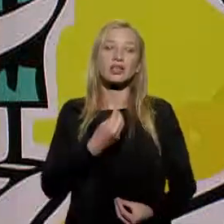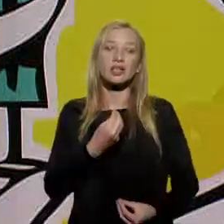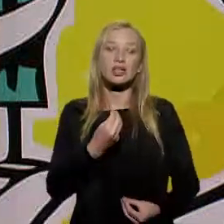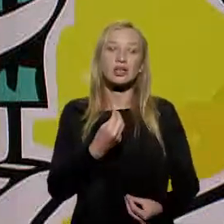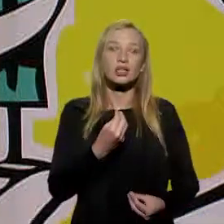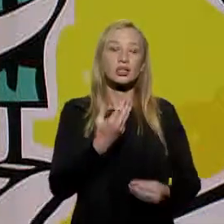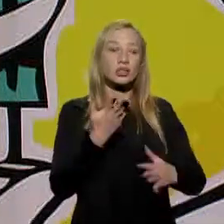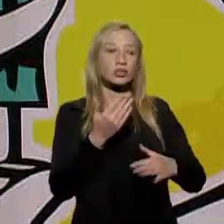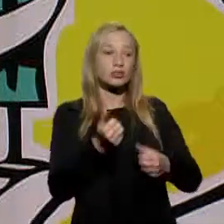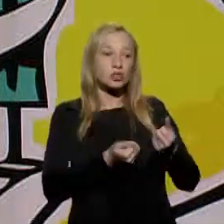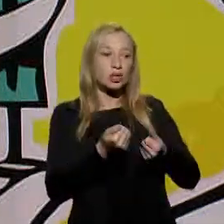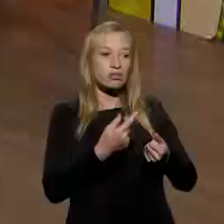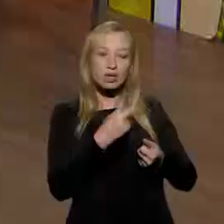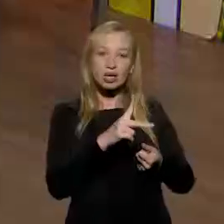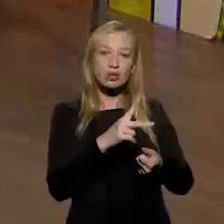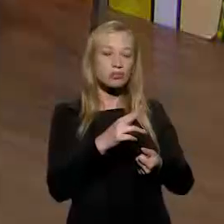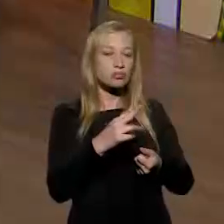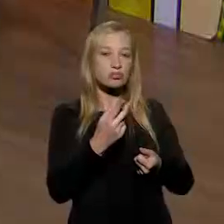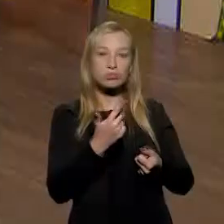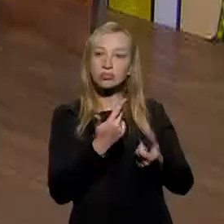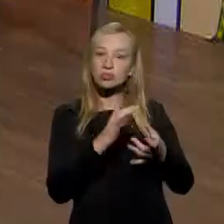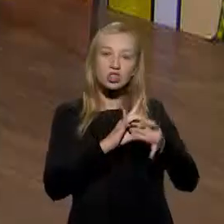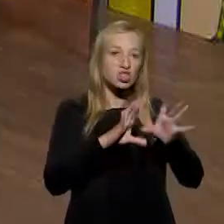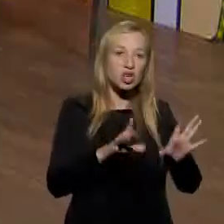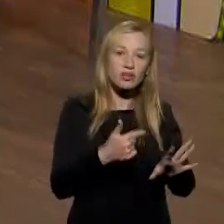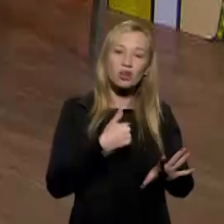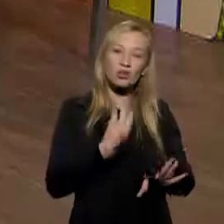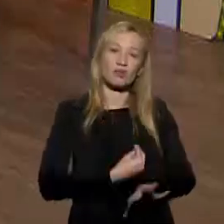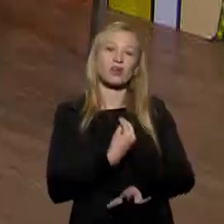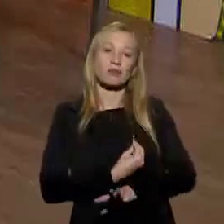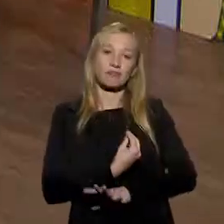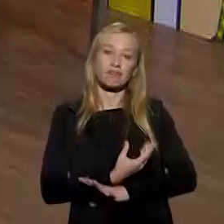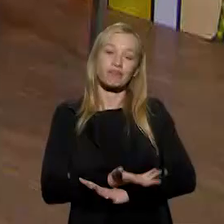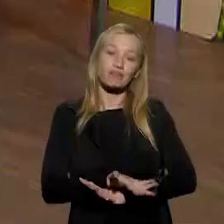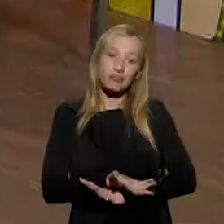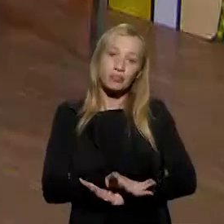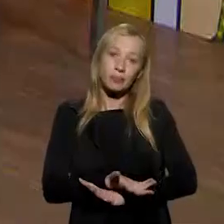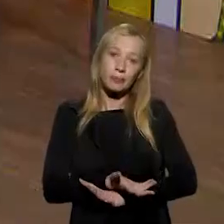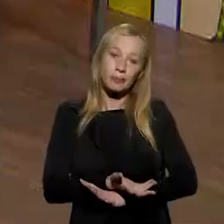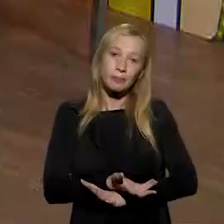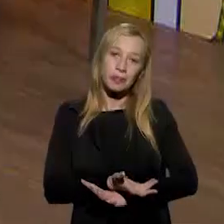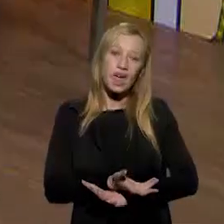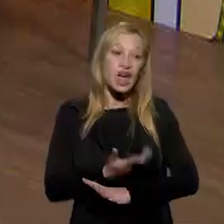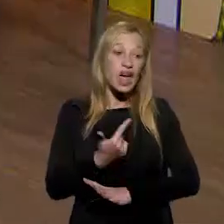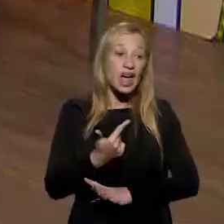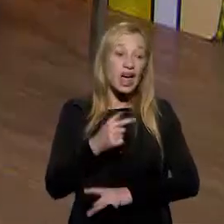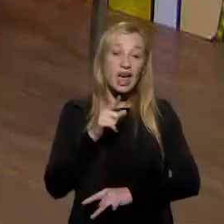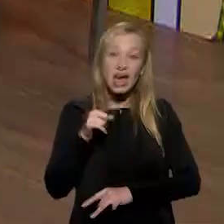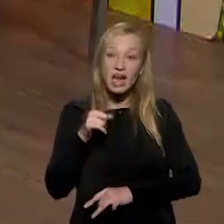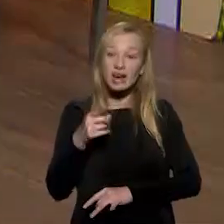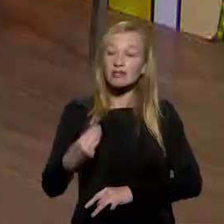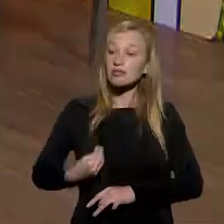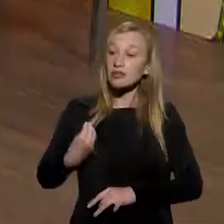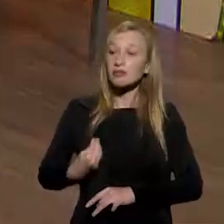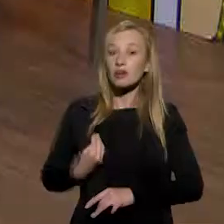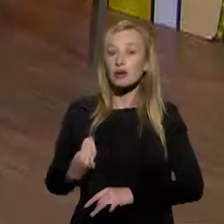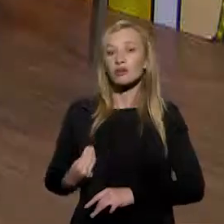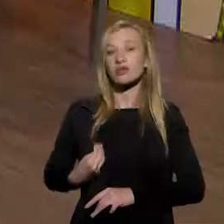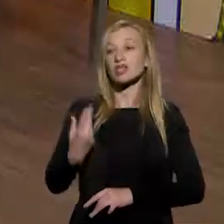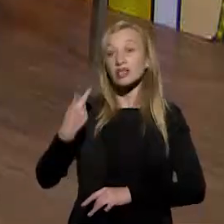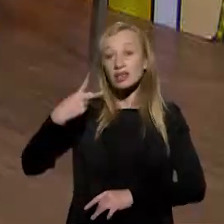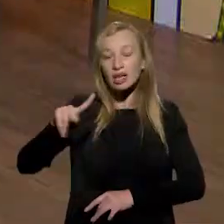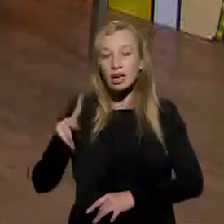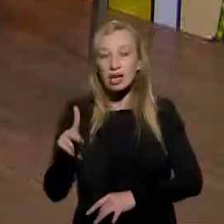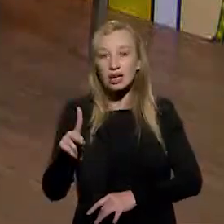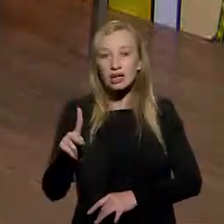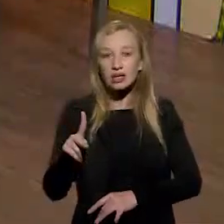tido forte né não é ela viveu a vida dele tem as contas mas não deixou de ter uma